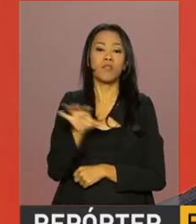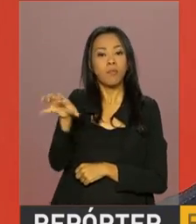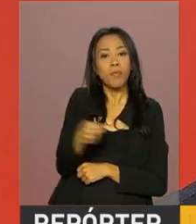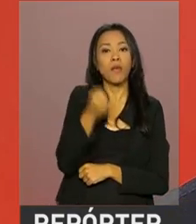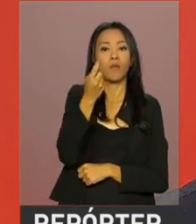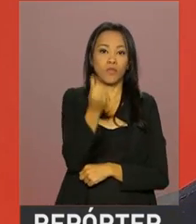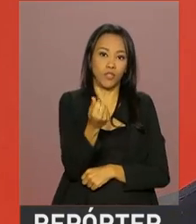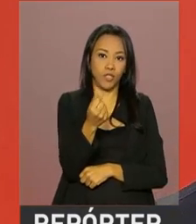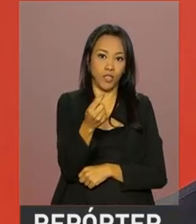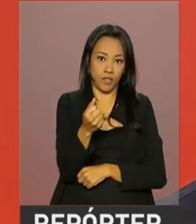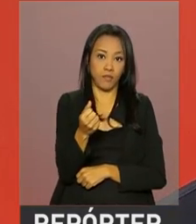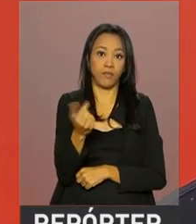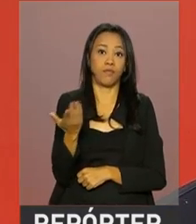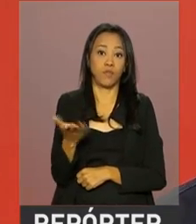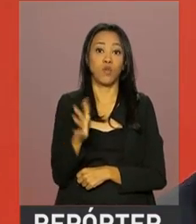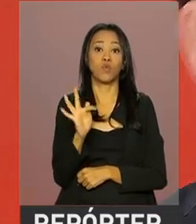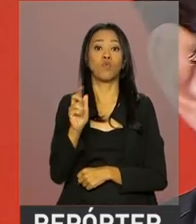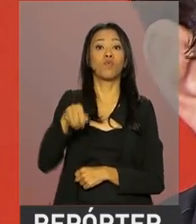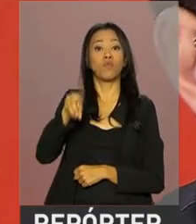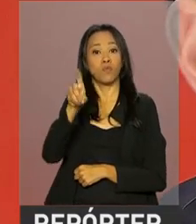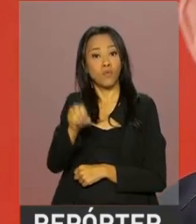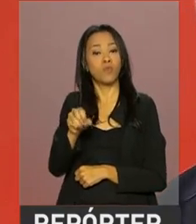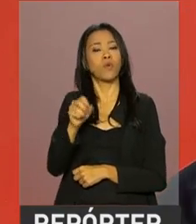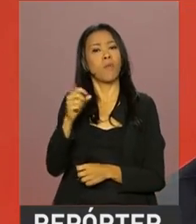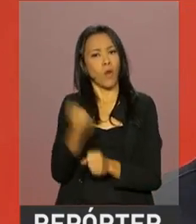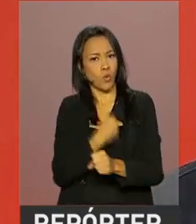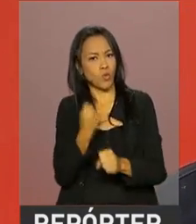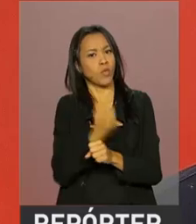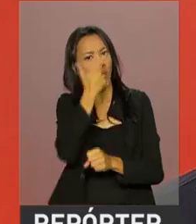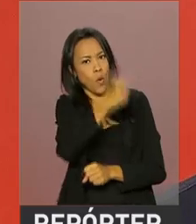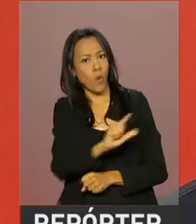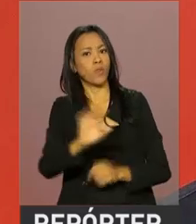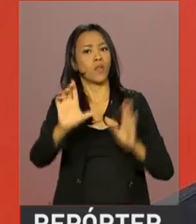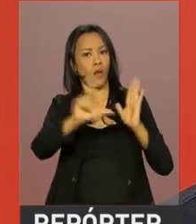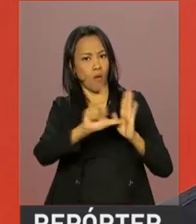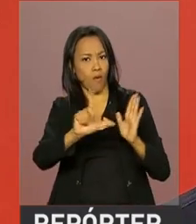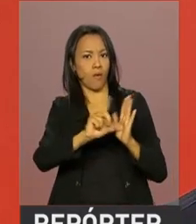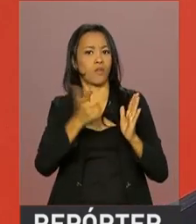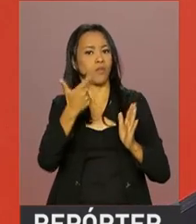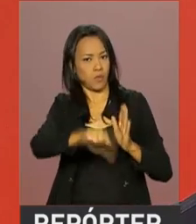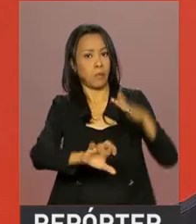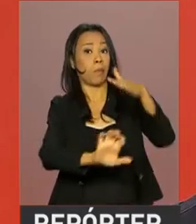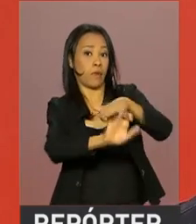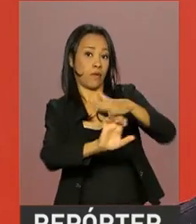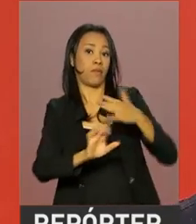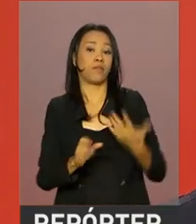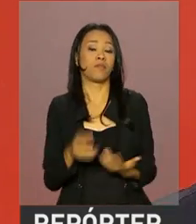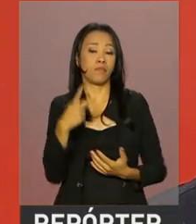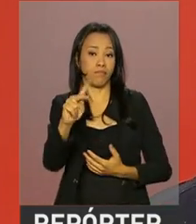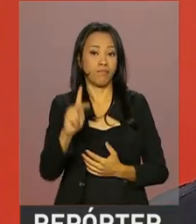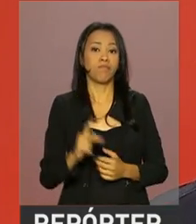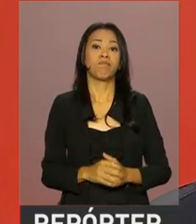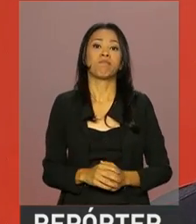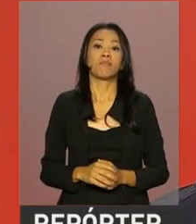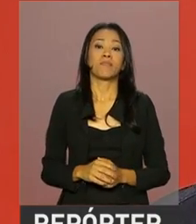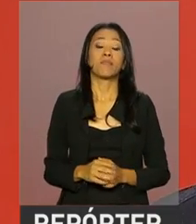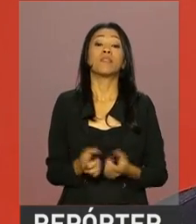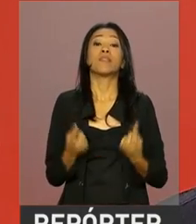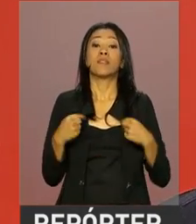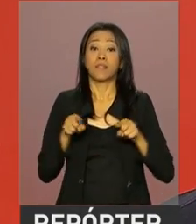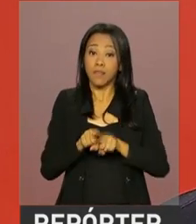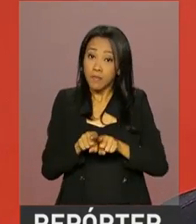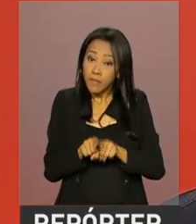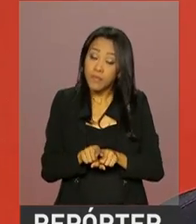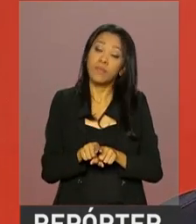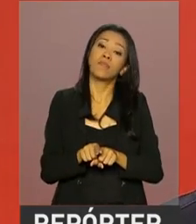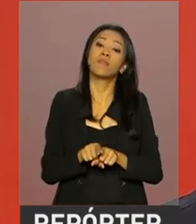fco para fazer tanto mais uma loja que foi a primeira loja de Shopping nossa quanto